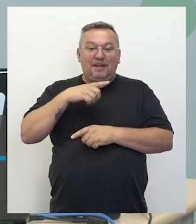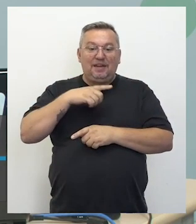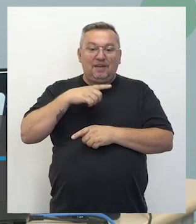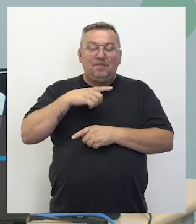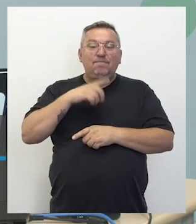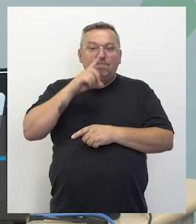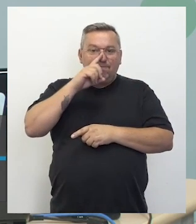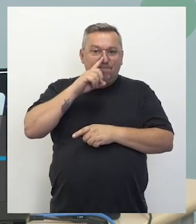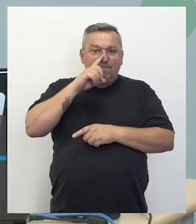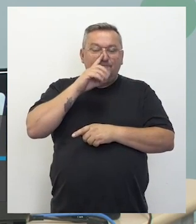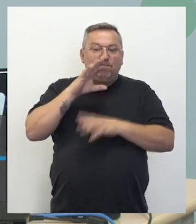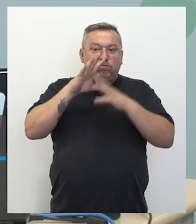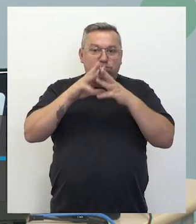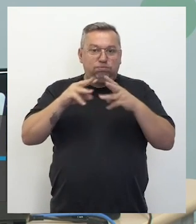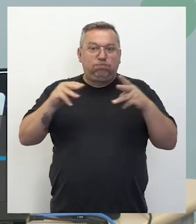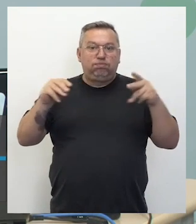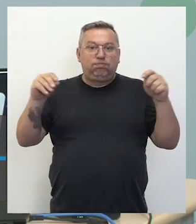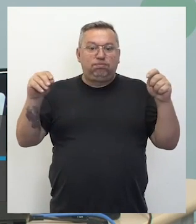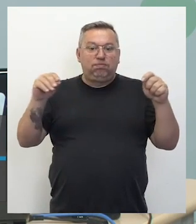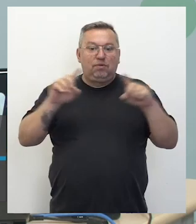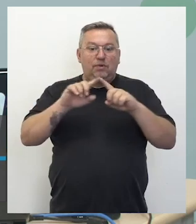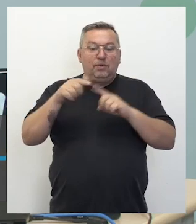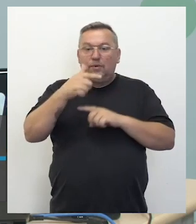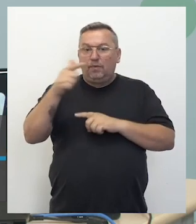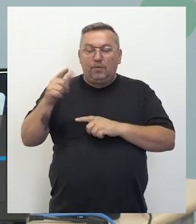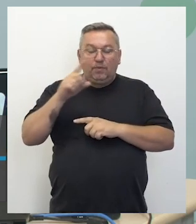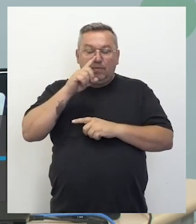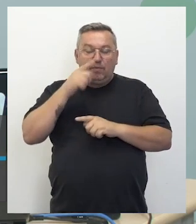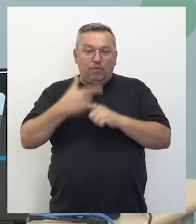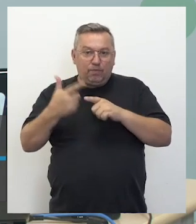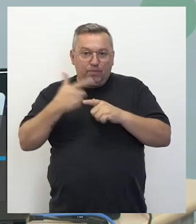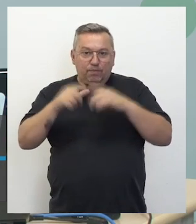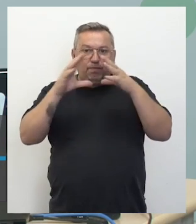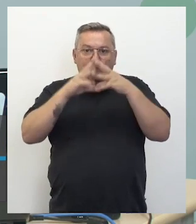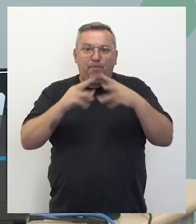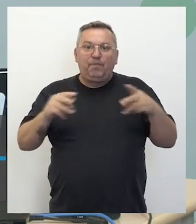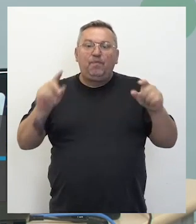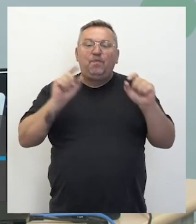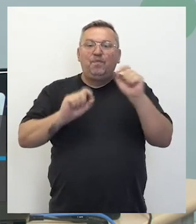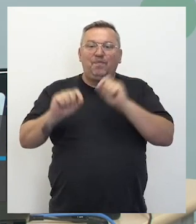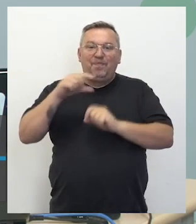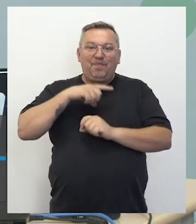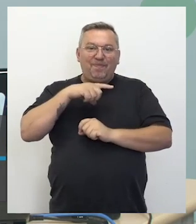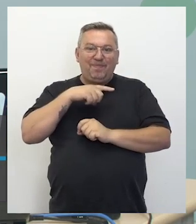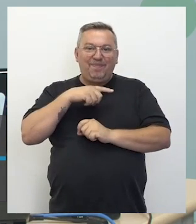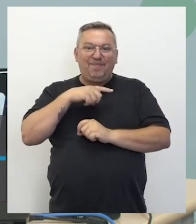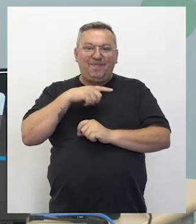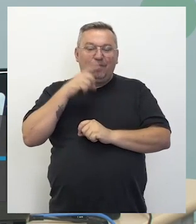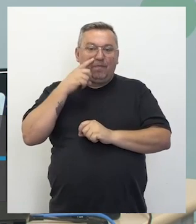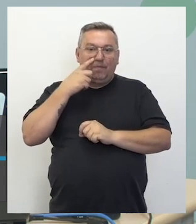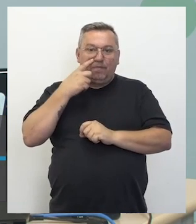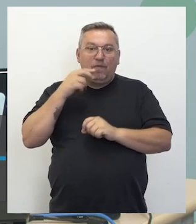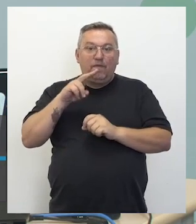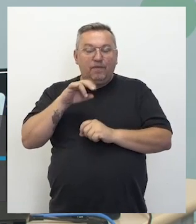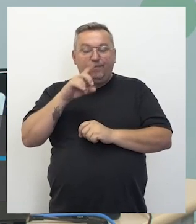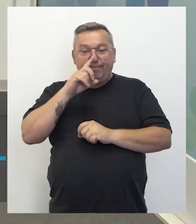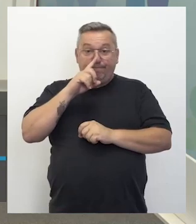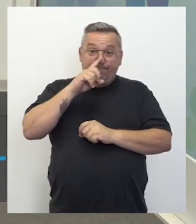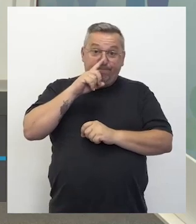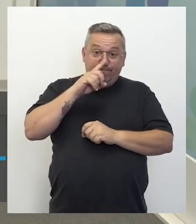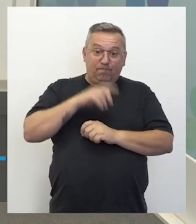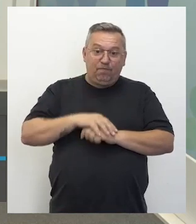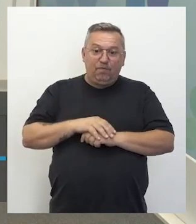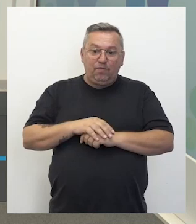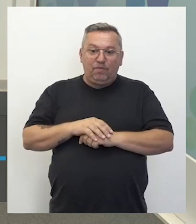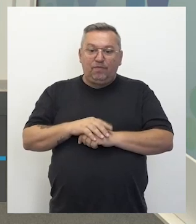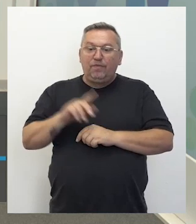sérios riscos de extinção. E as que não estão com sérios riscos de extinção estão em risco, pelo menos. Tá vendo porque eu trouxe a